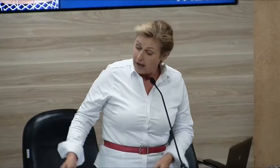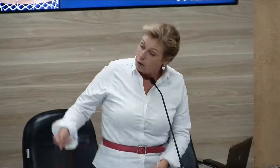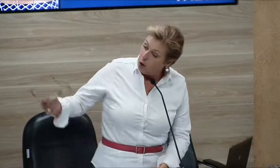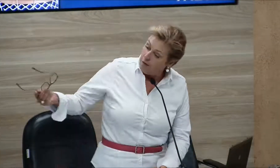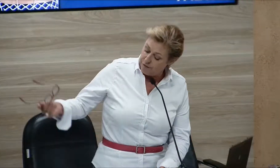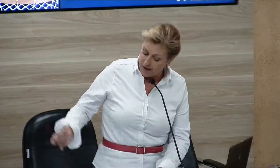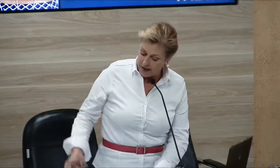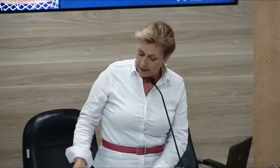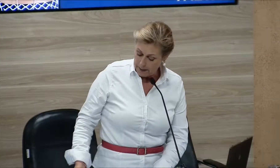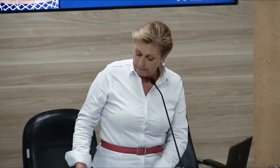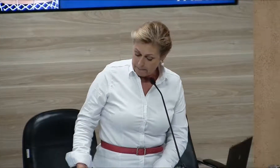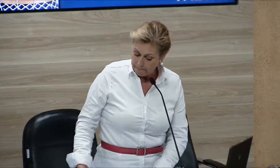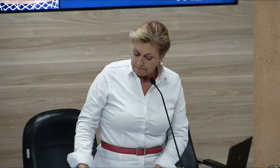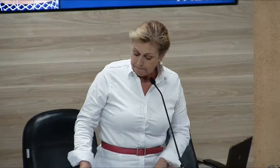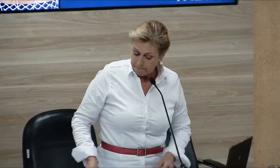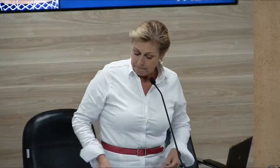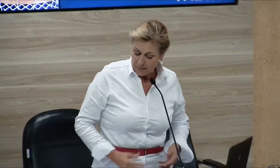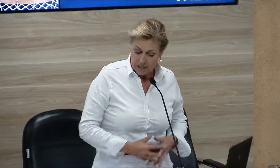até a nova